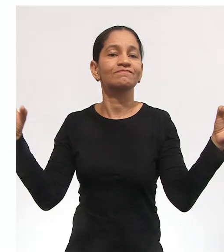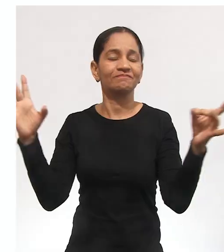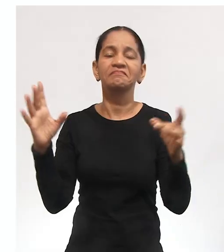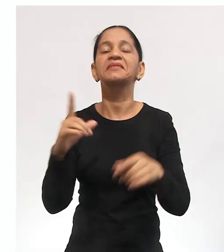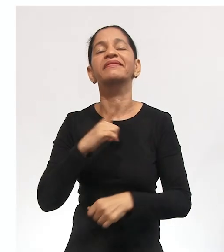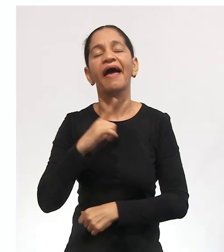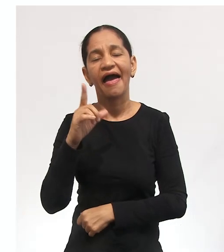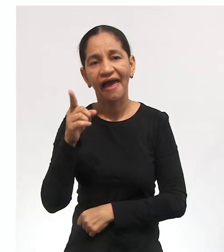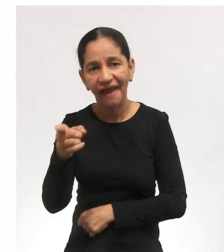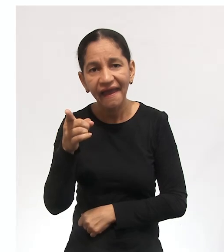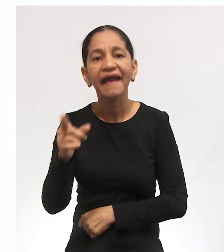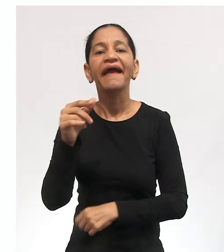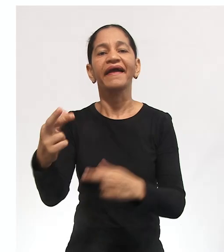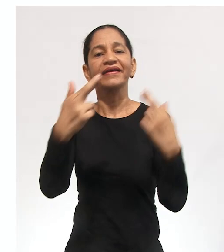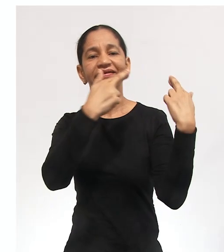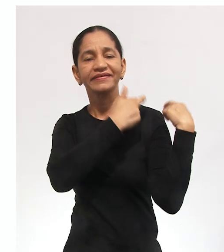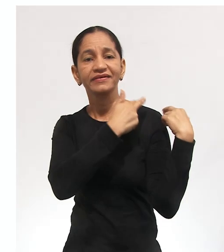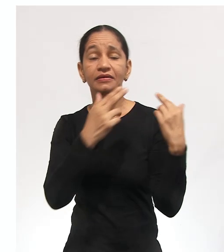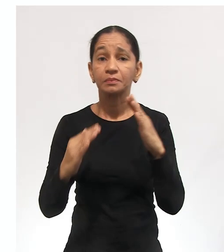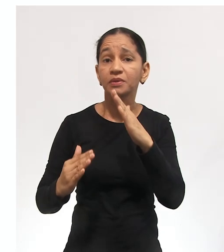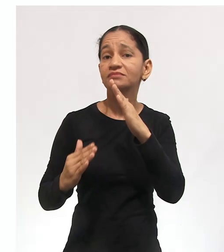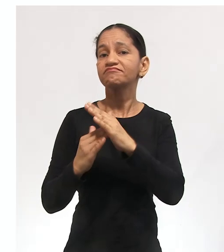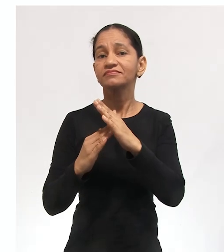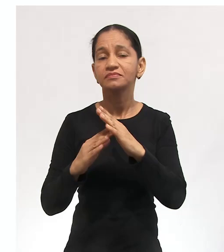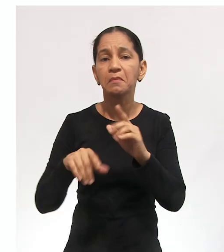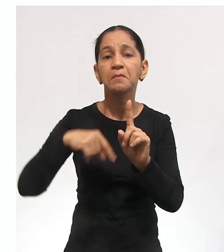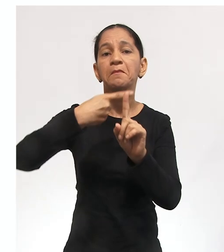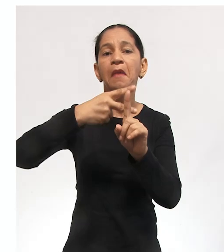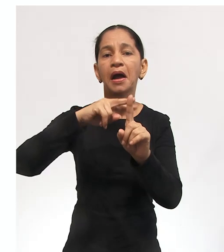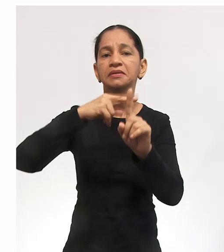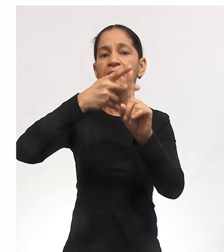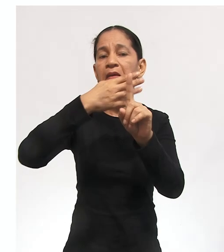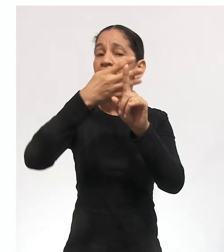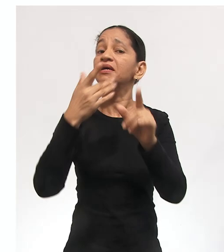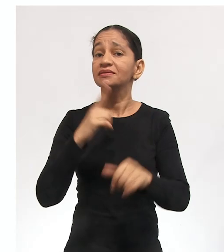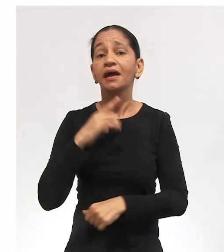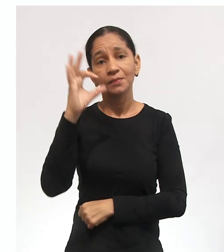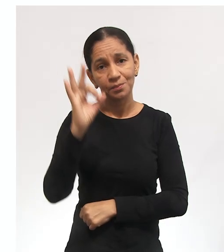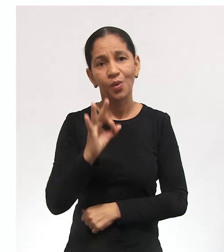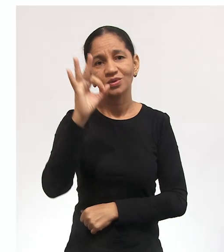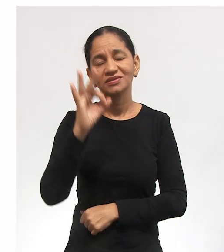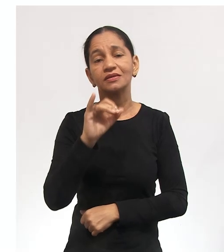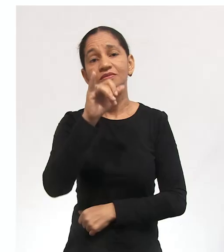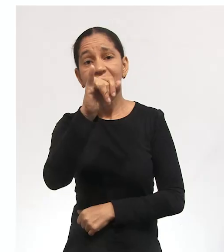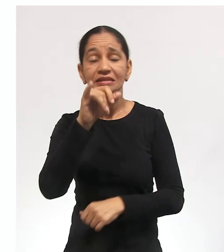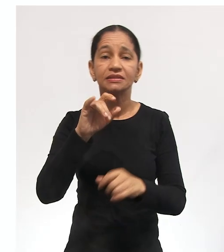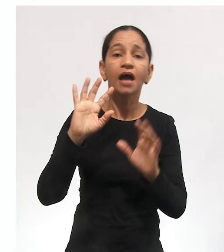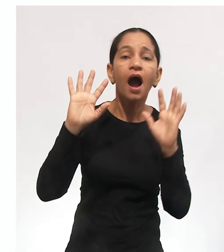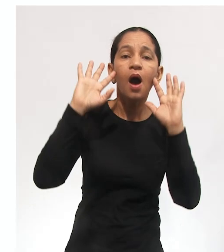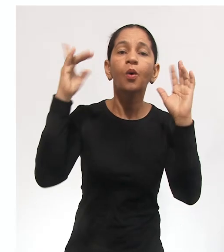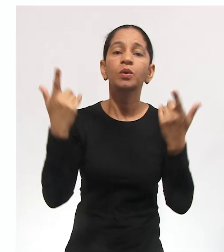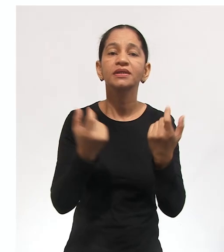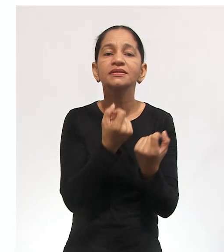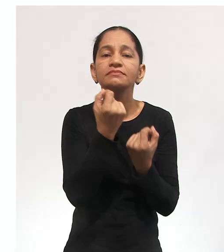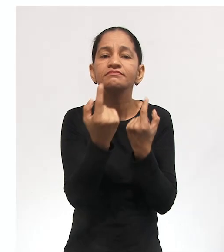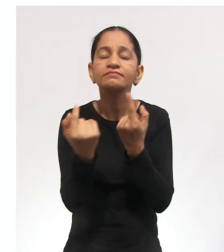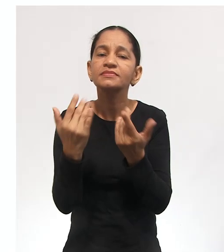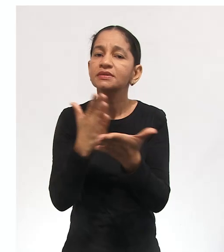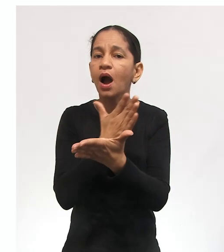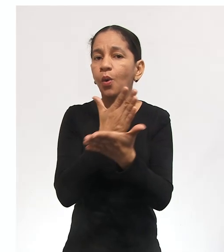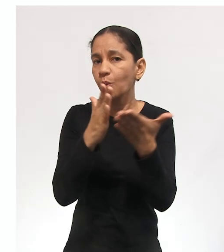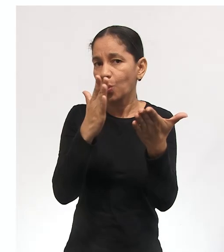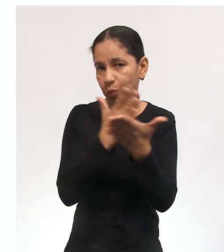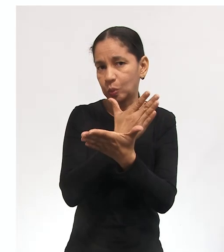que a responsabilidade do sócio ultrapassa a sua cota empresarial naquelas situações que eu vou descrever